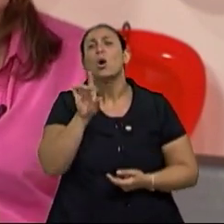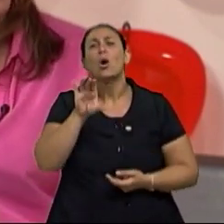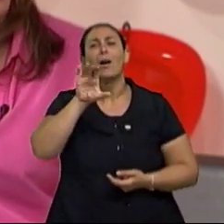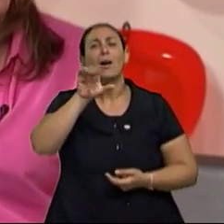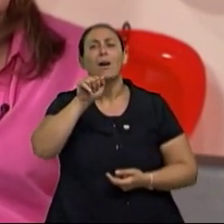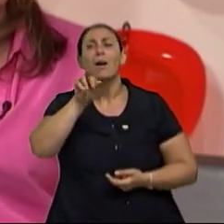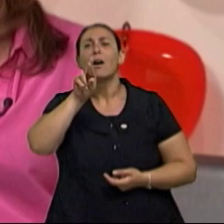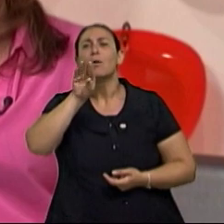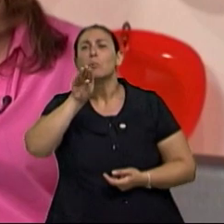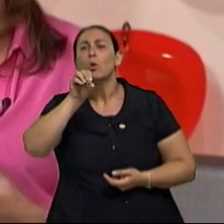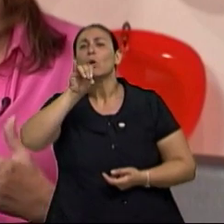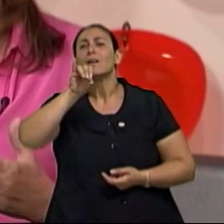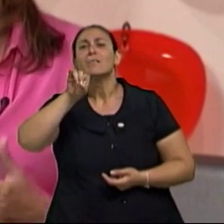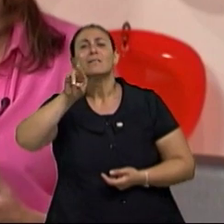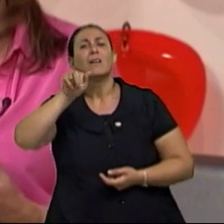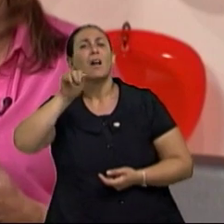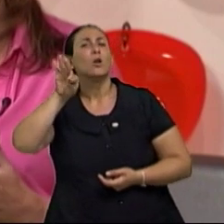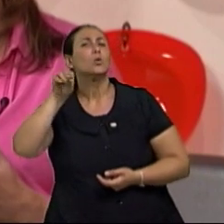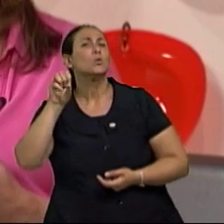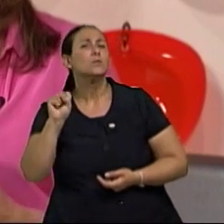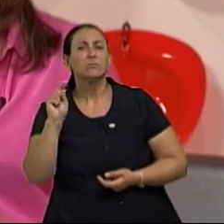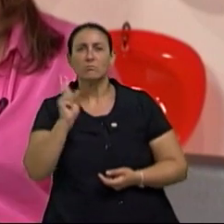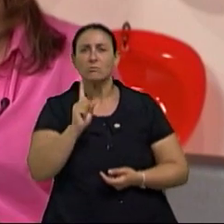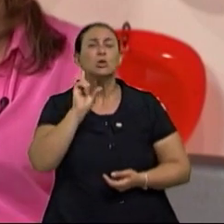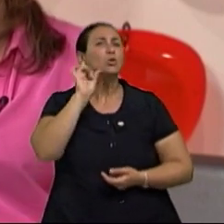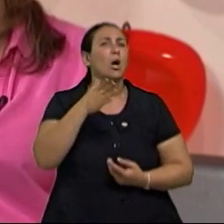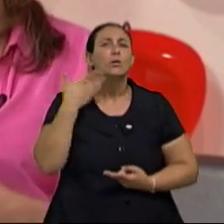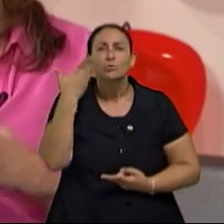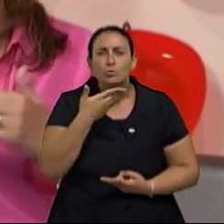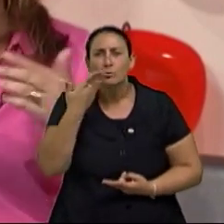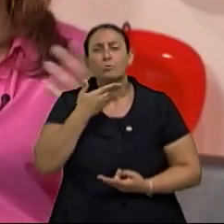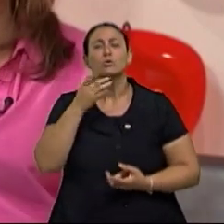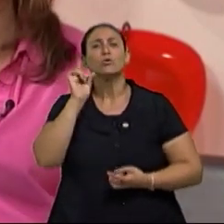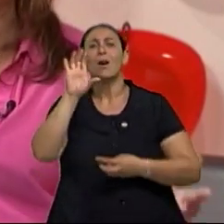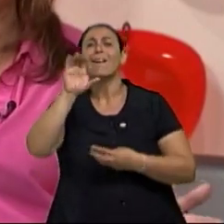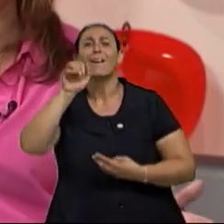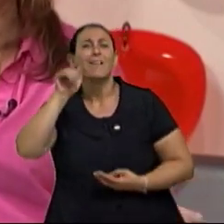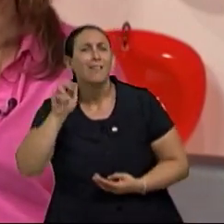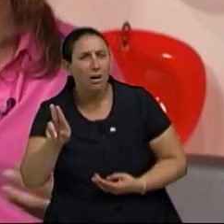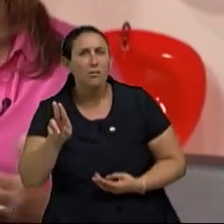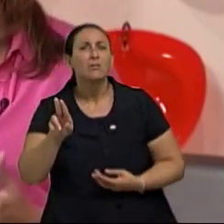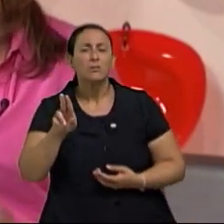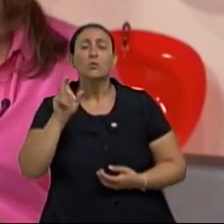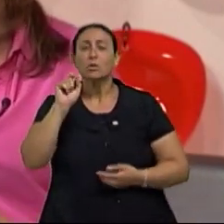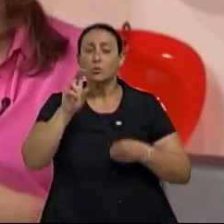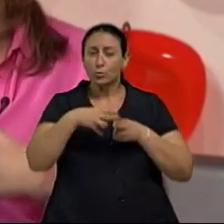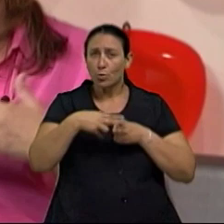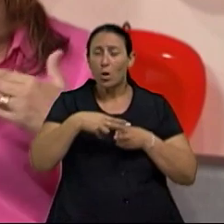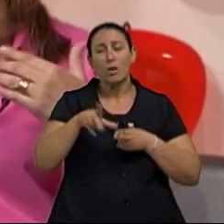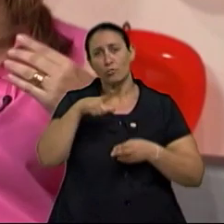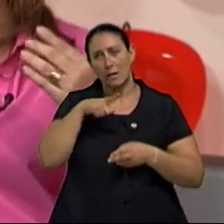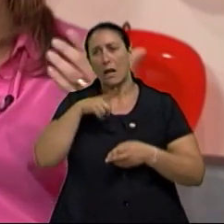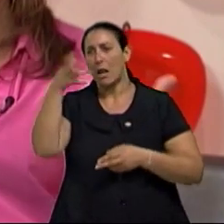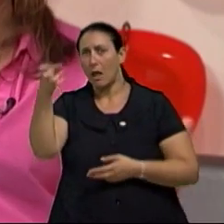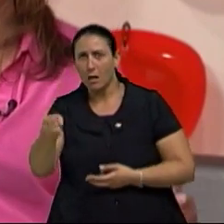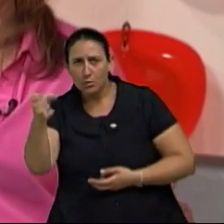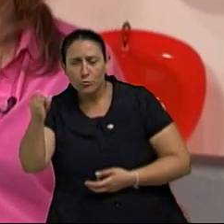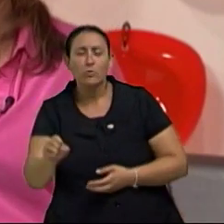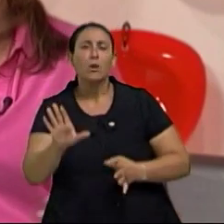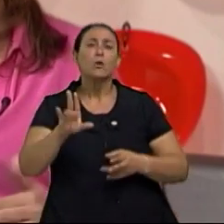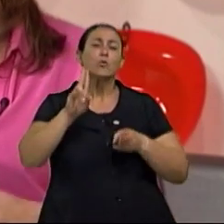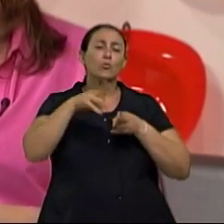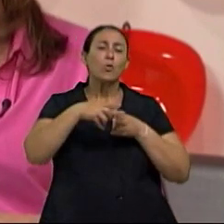tem açúcar. Então, assim, um chocolate com alto conteúdo de cacau, ou um chocolate até ao leite, ele tem o leite, ele tem os